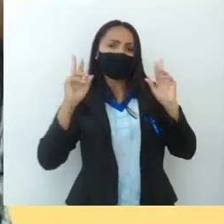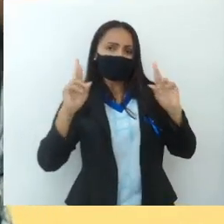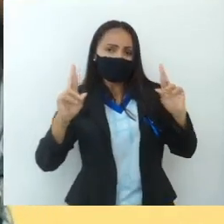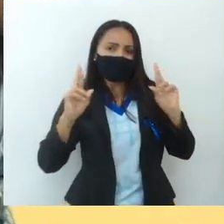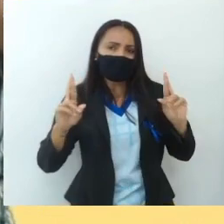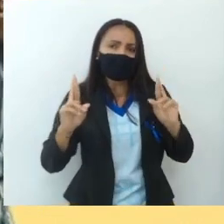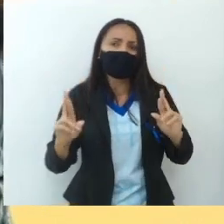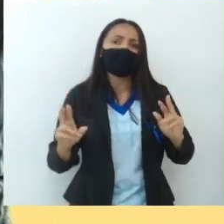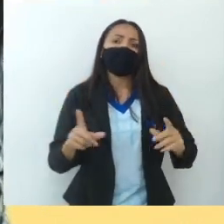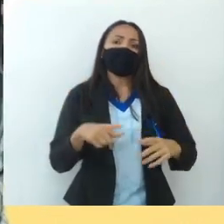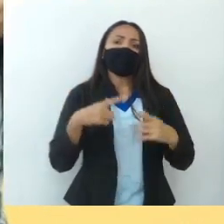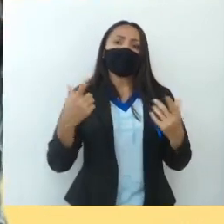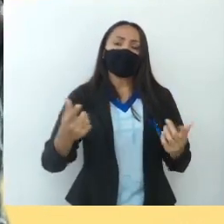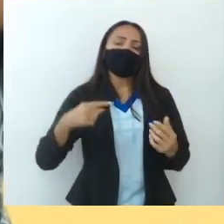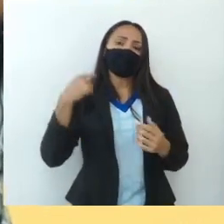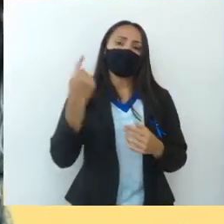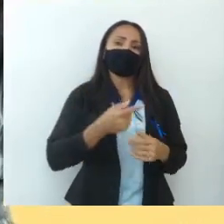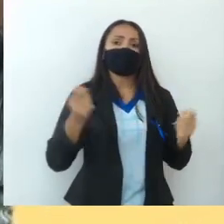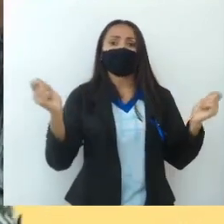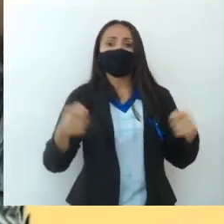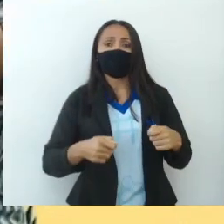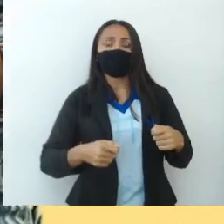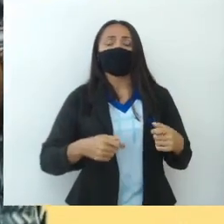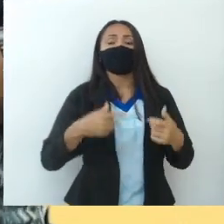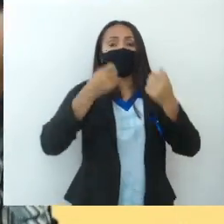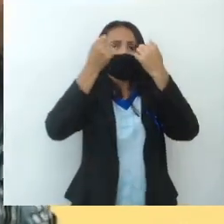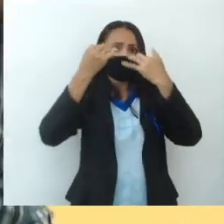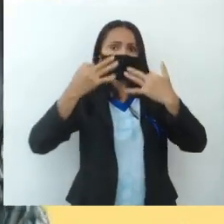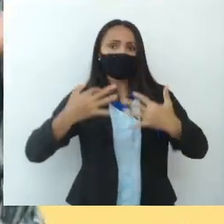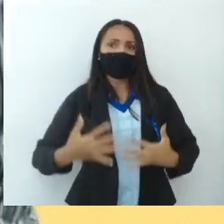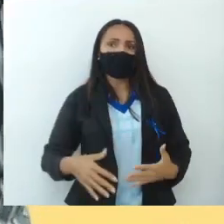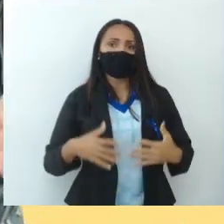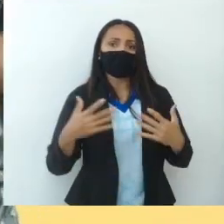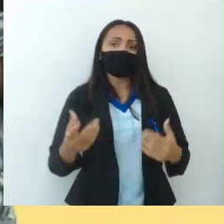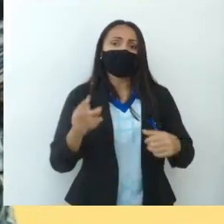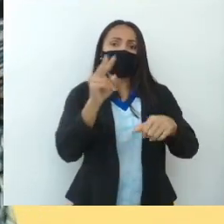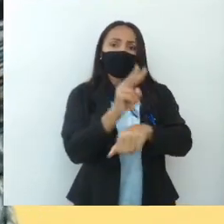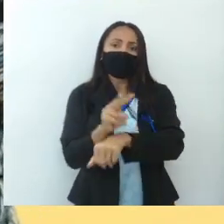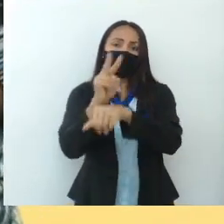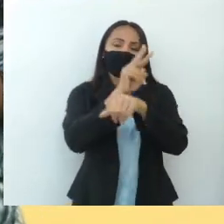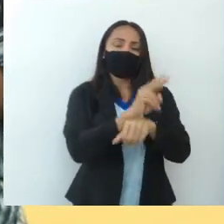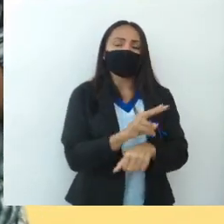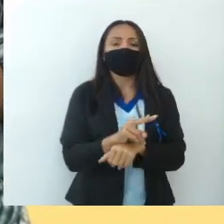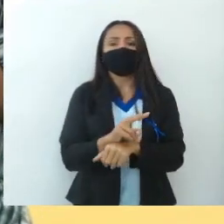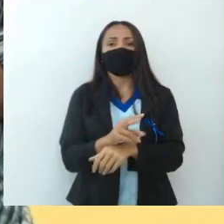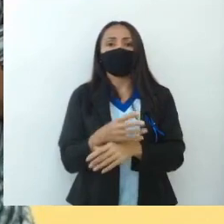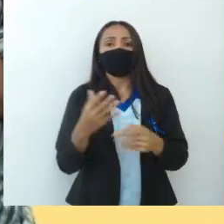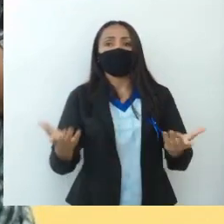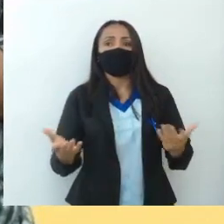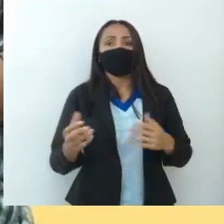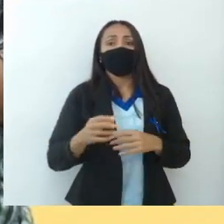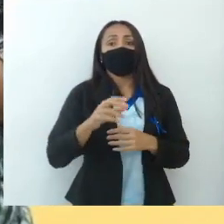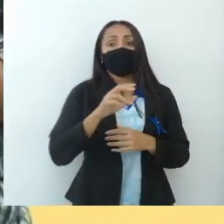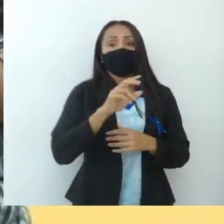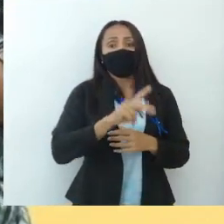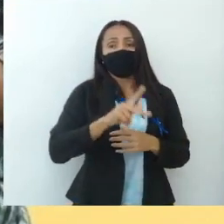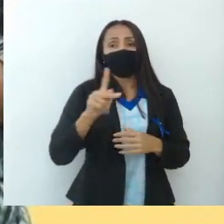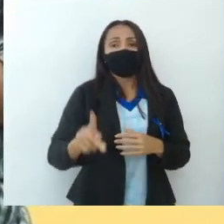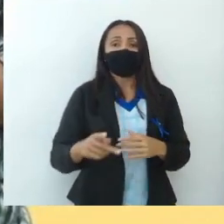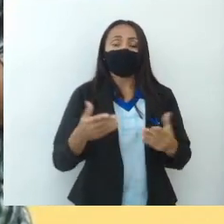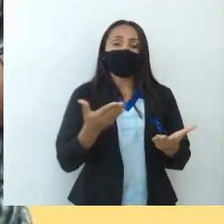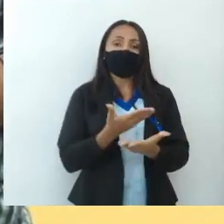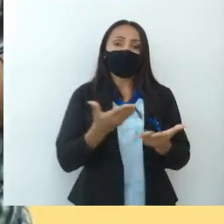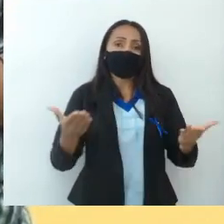certo e que a gente possa depois fazer um programa falando, olha que coisa boa da preservação. Professor, eu vou deixar agora aqui, o